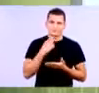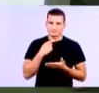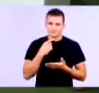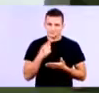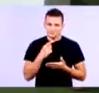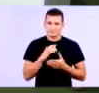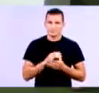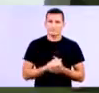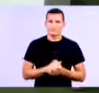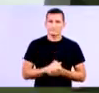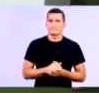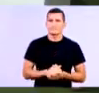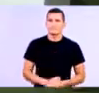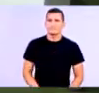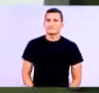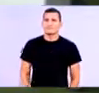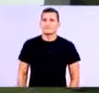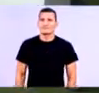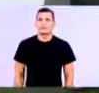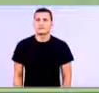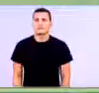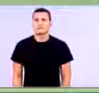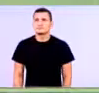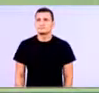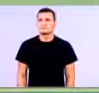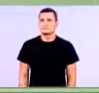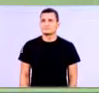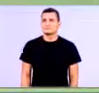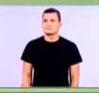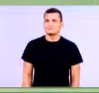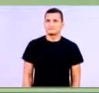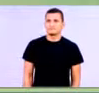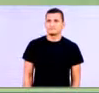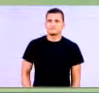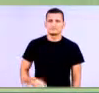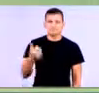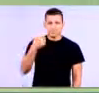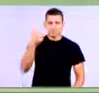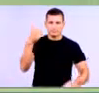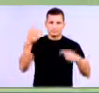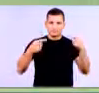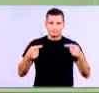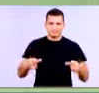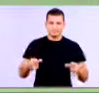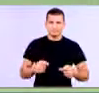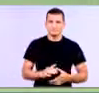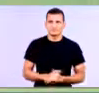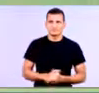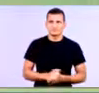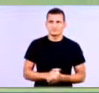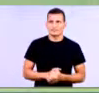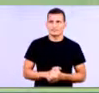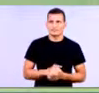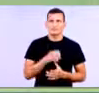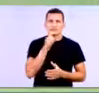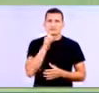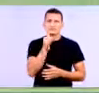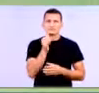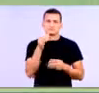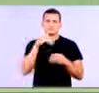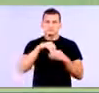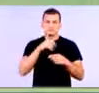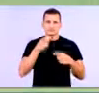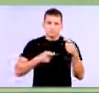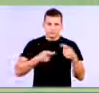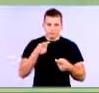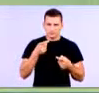realmente existiram, ok? Então, na primeira questão aqui, nós temos: quando se implementa uma política de segurança em